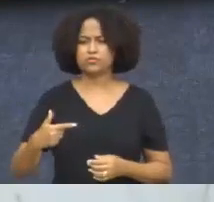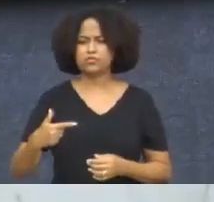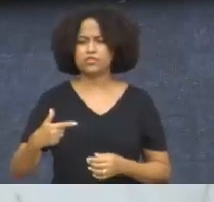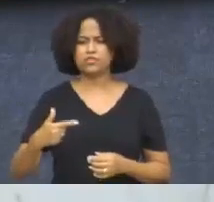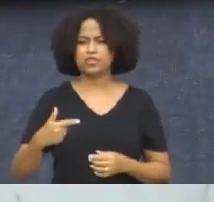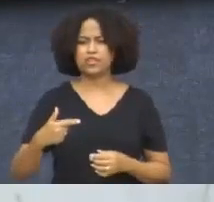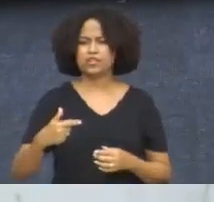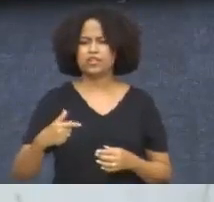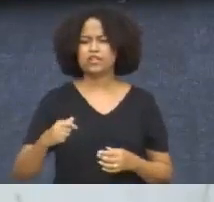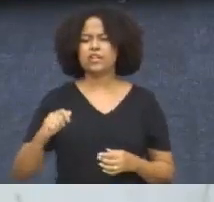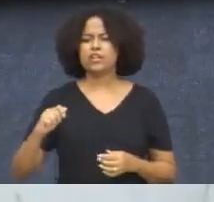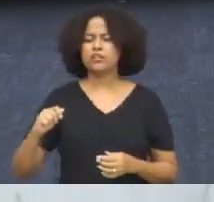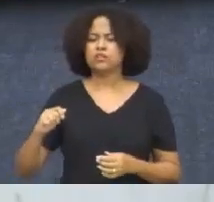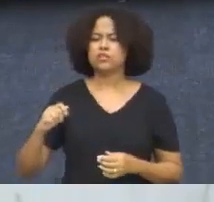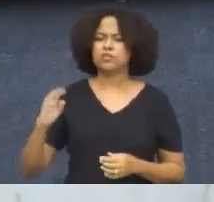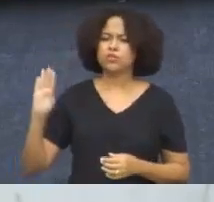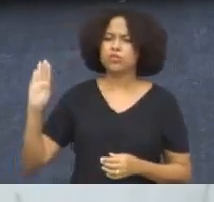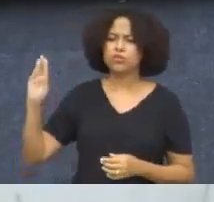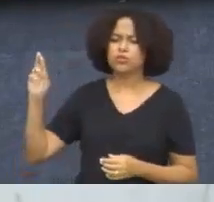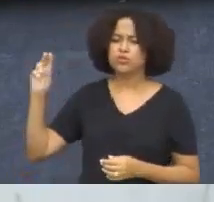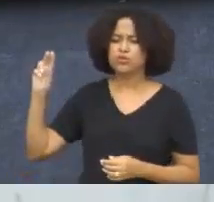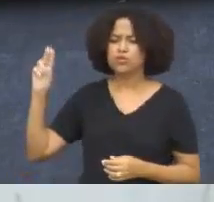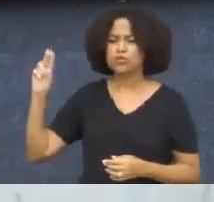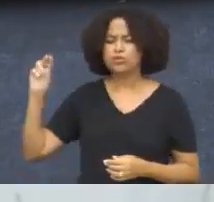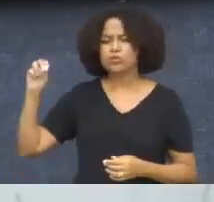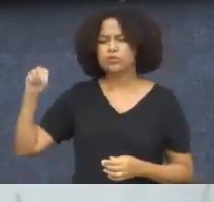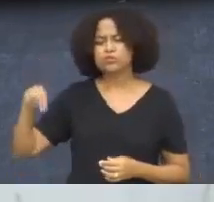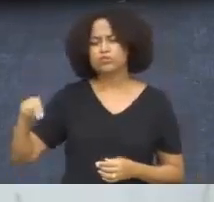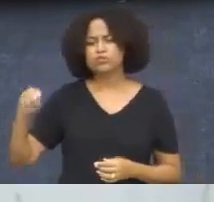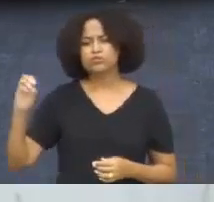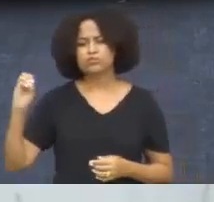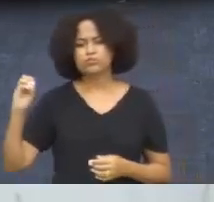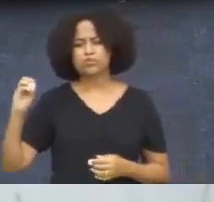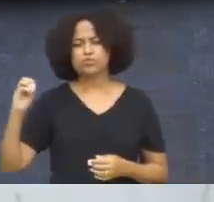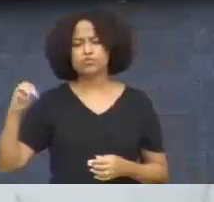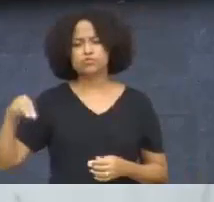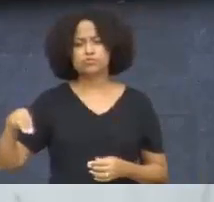vereador, líder do governo.